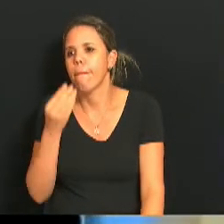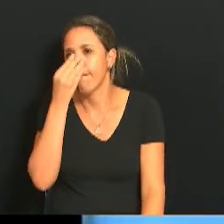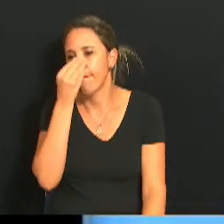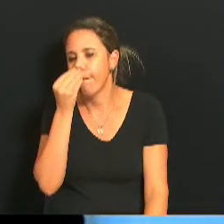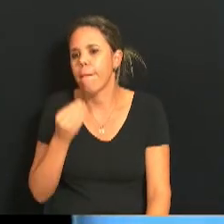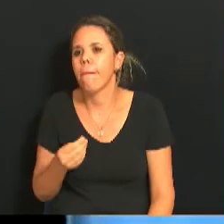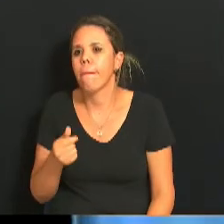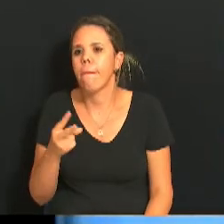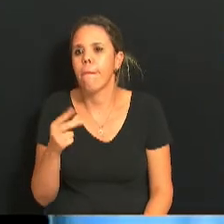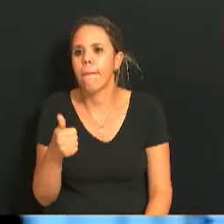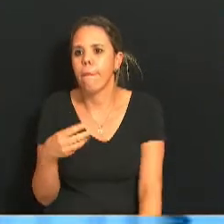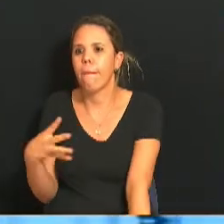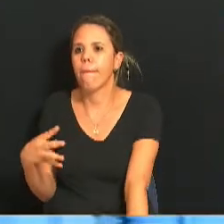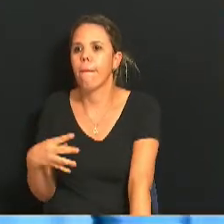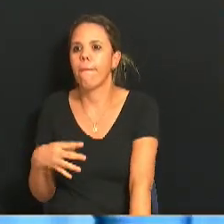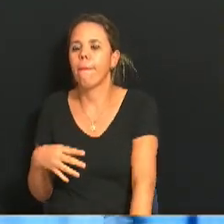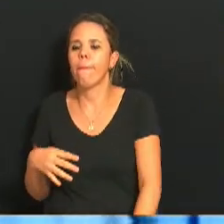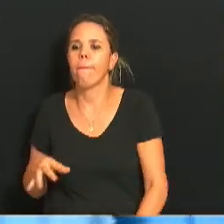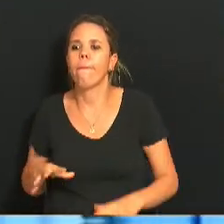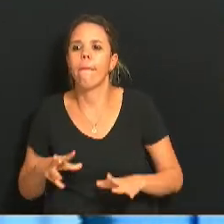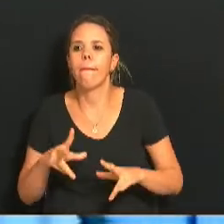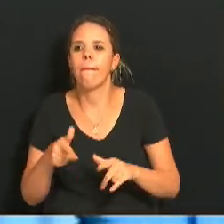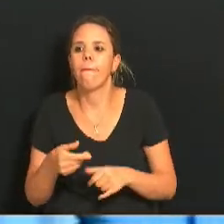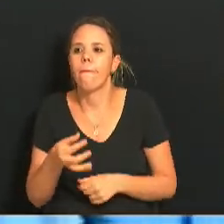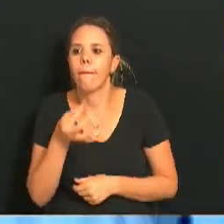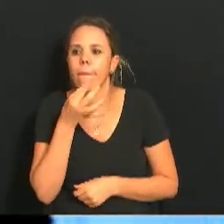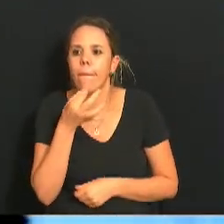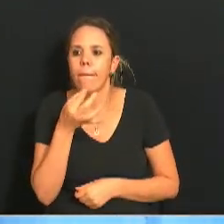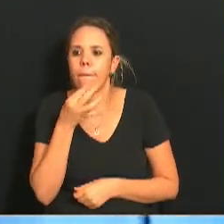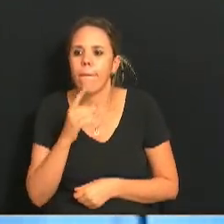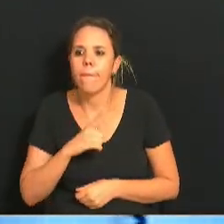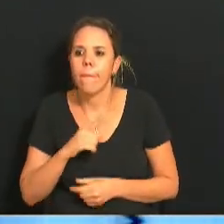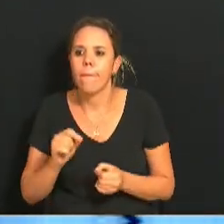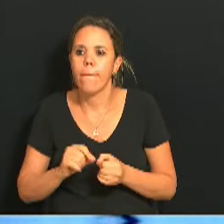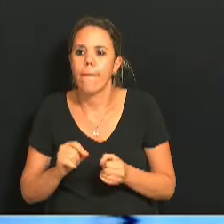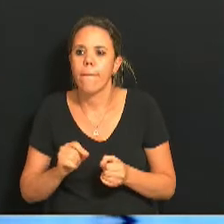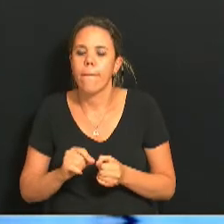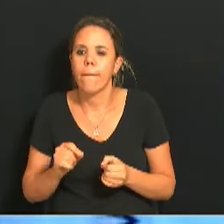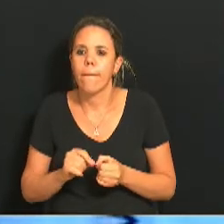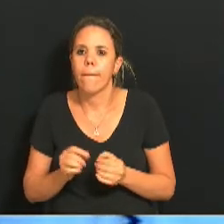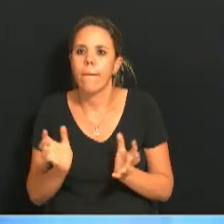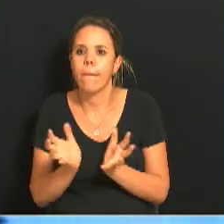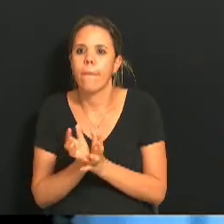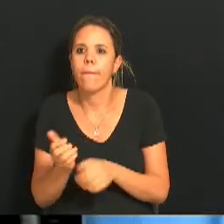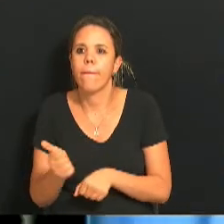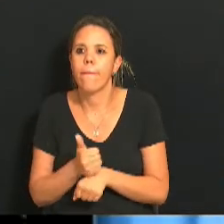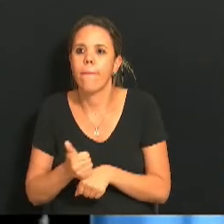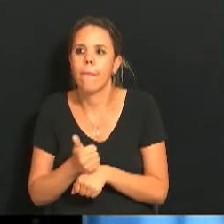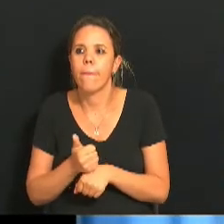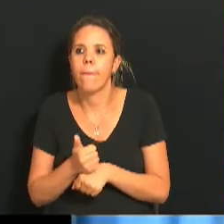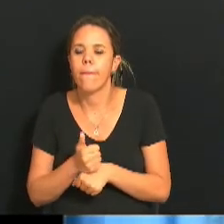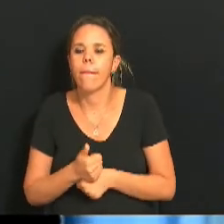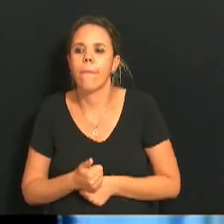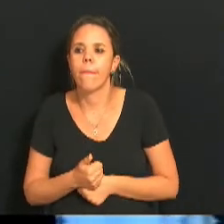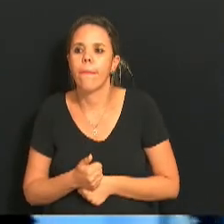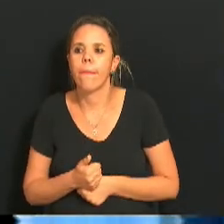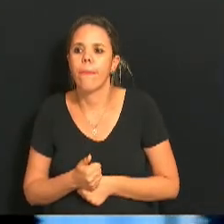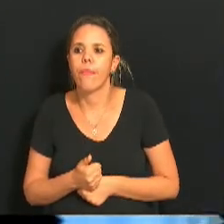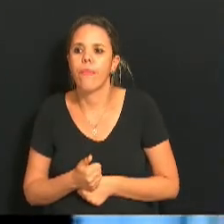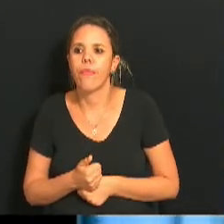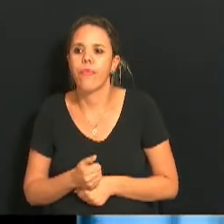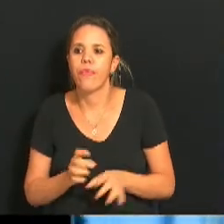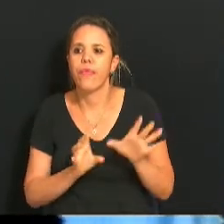2014 todos os pareceres tem que ter feito pela equipe multidisciplinar sobre o